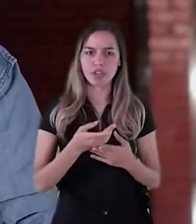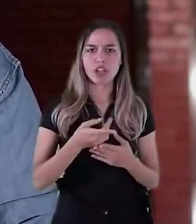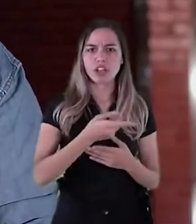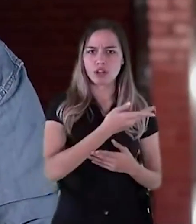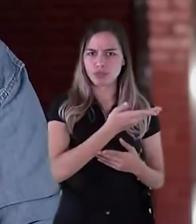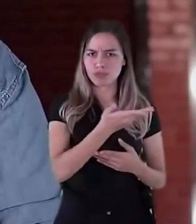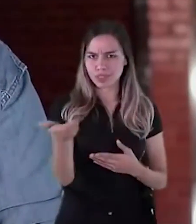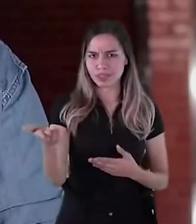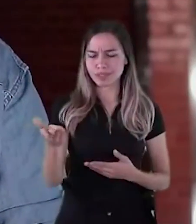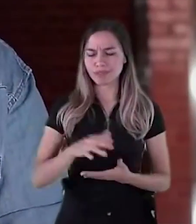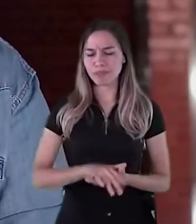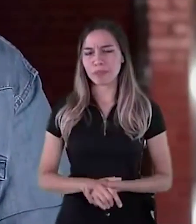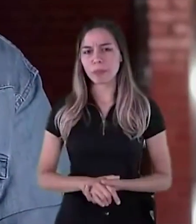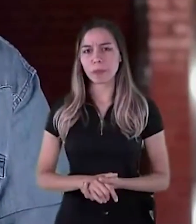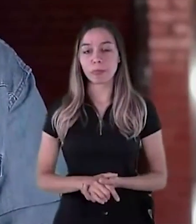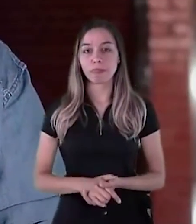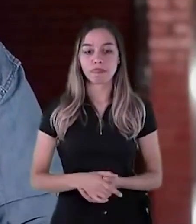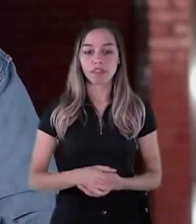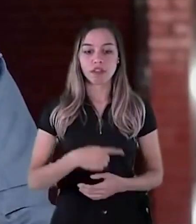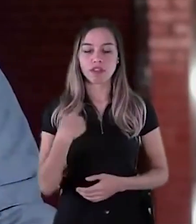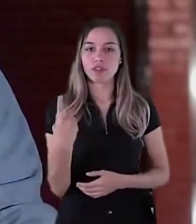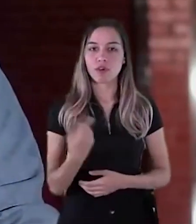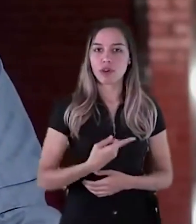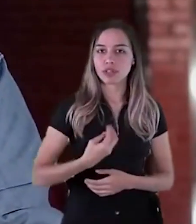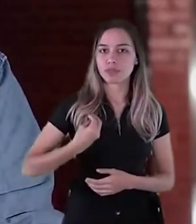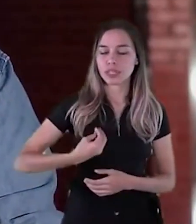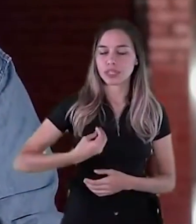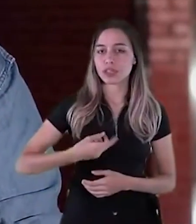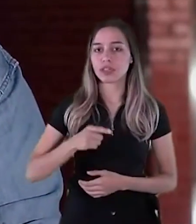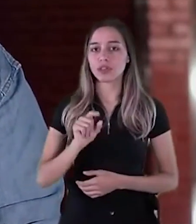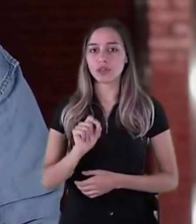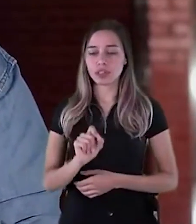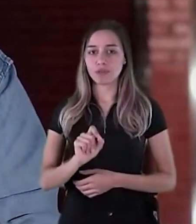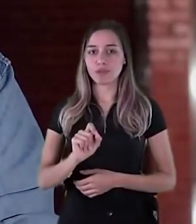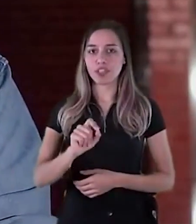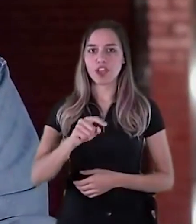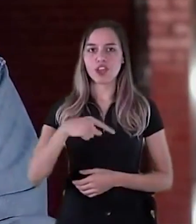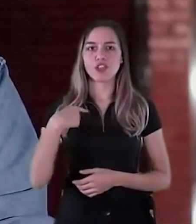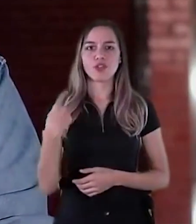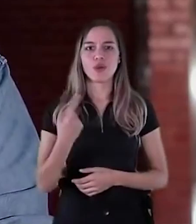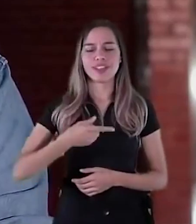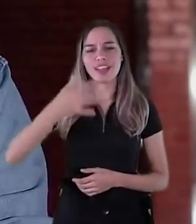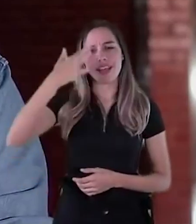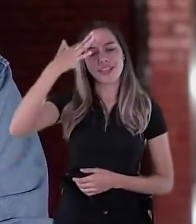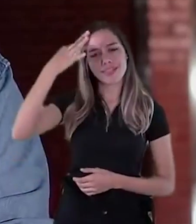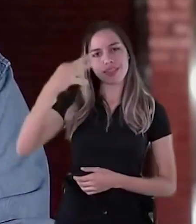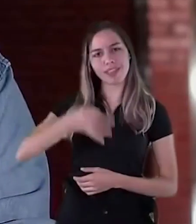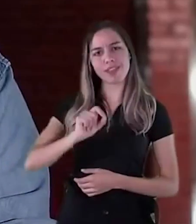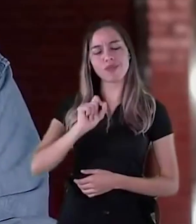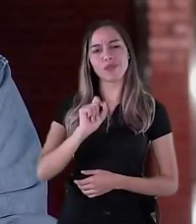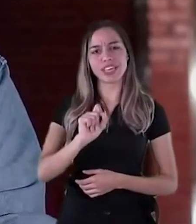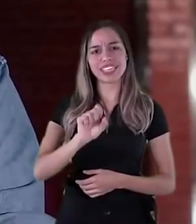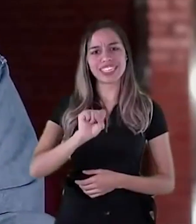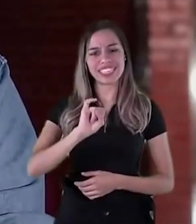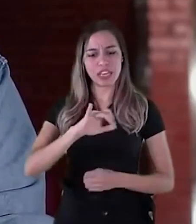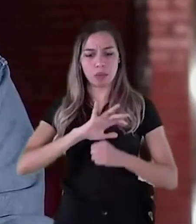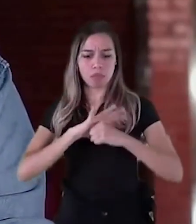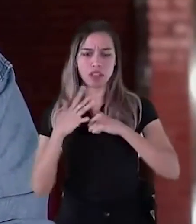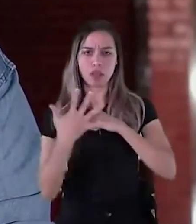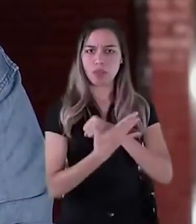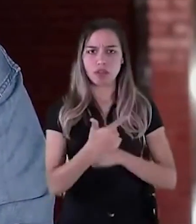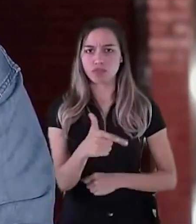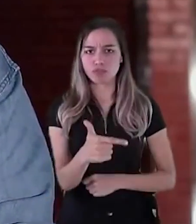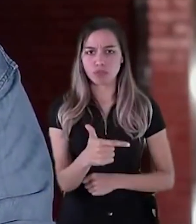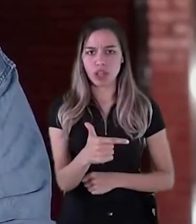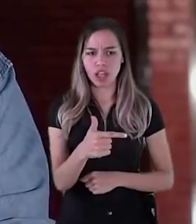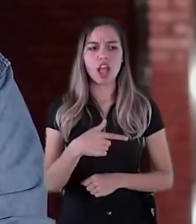tenho certeza absoluta que se não fosse a pandemia, ao meu lado estaria o meu querido amigo Padre Fábio.